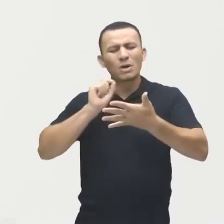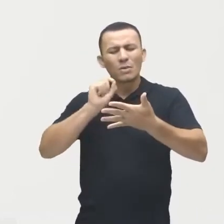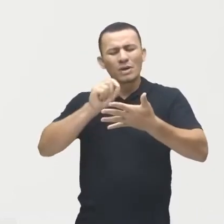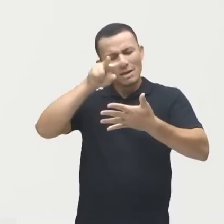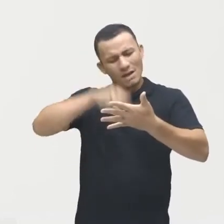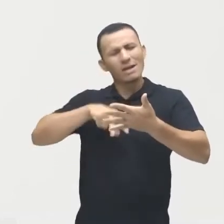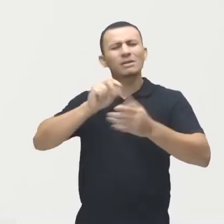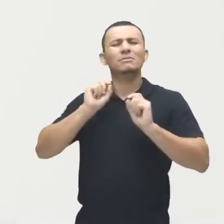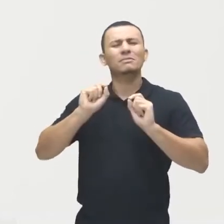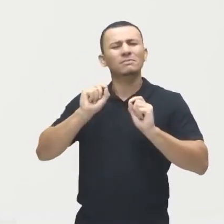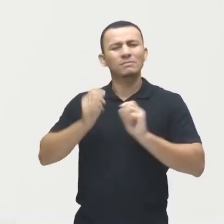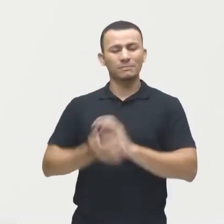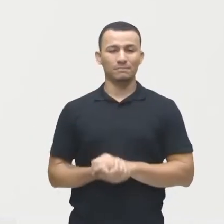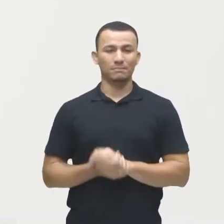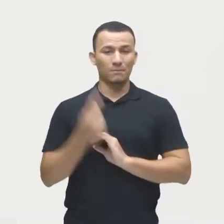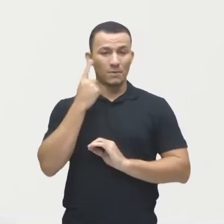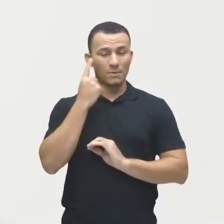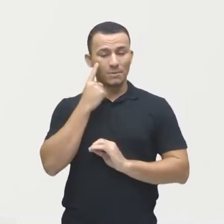vai ver agora.